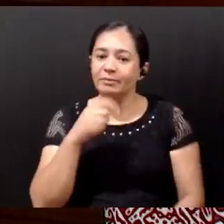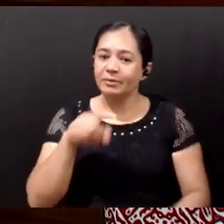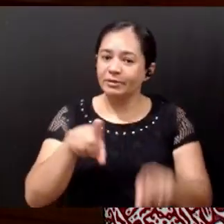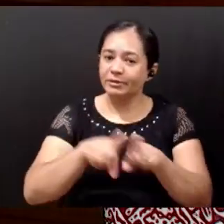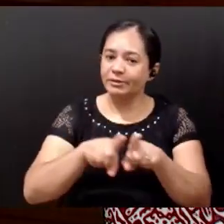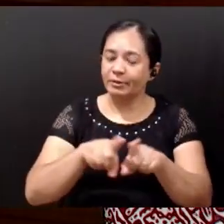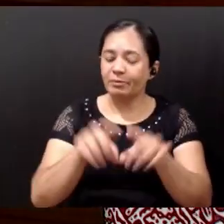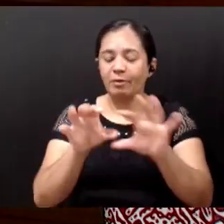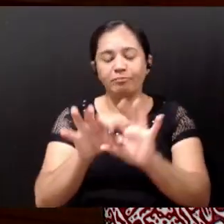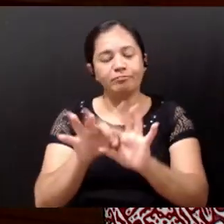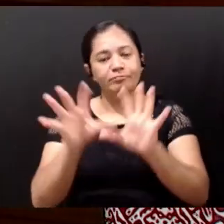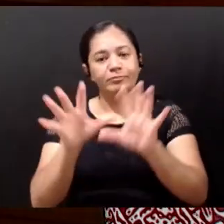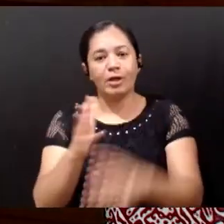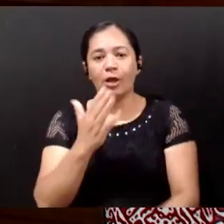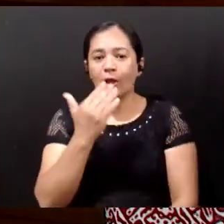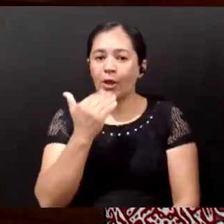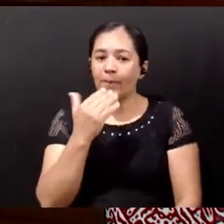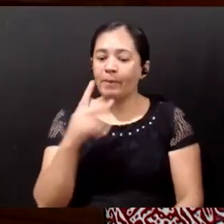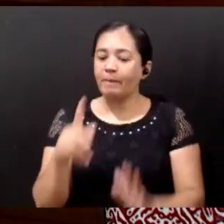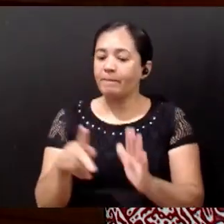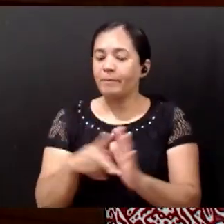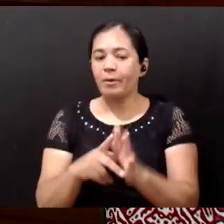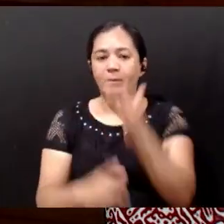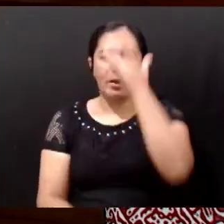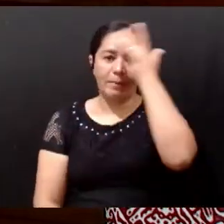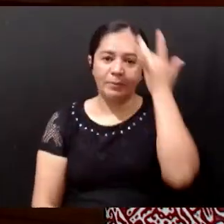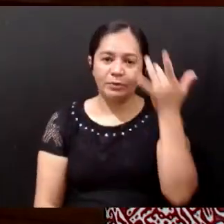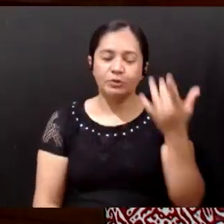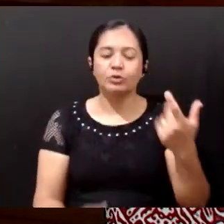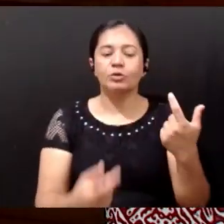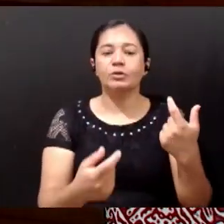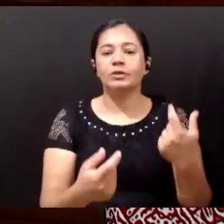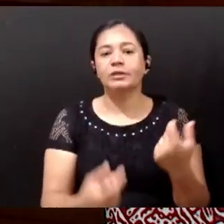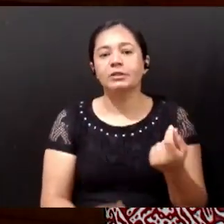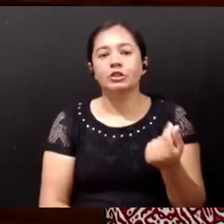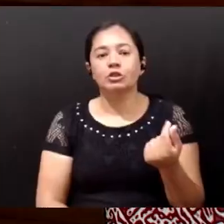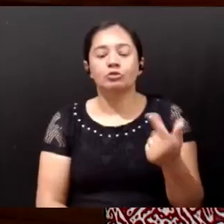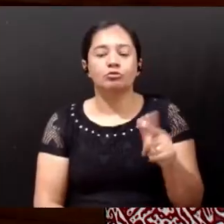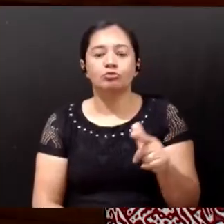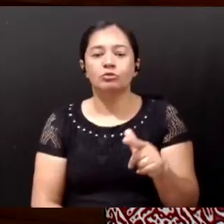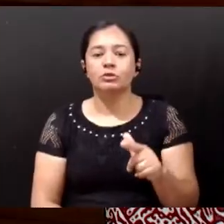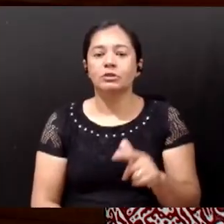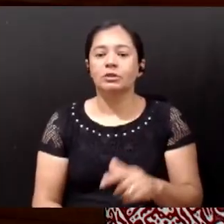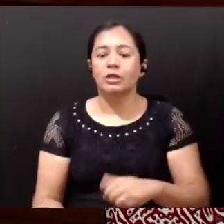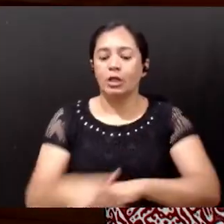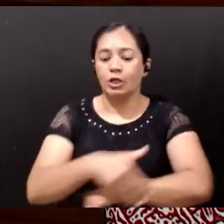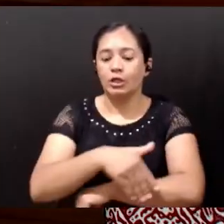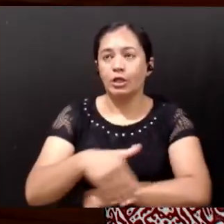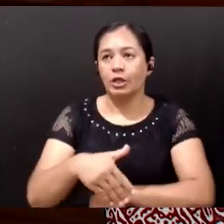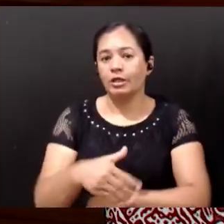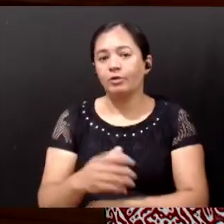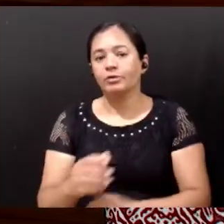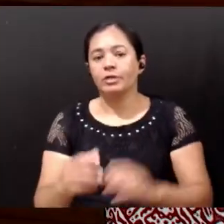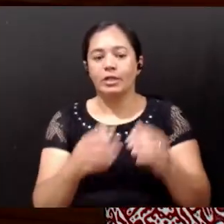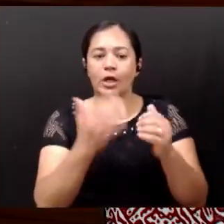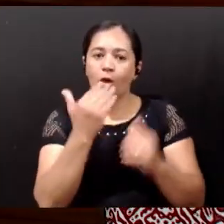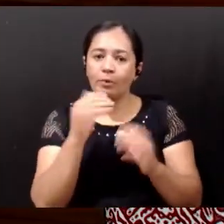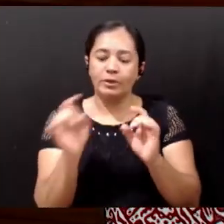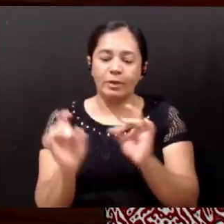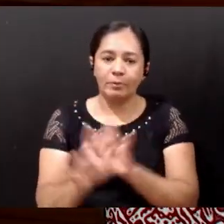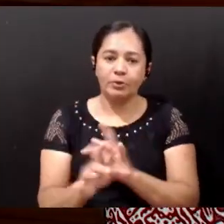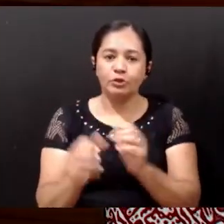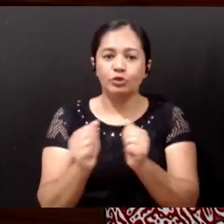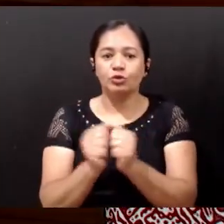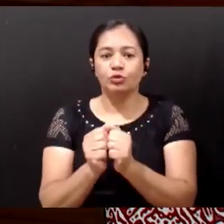alimentos para os que precisavam, passando na rua, alimentos prontos, né? Aí nós fizemos uma reunião com a Anvisa para ver o que poderia